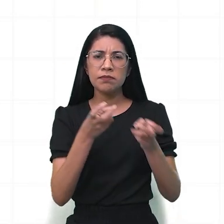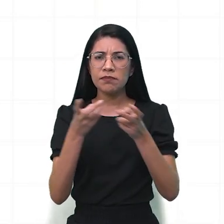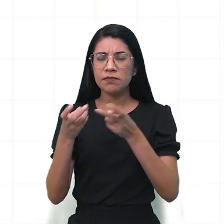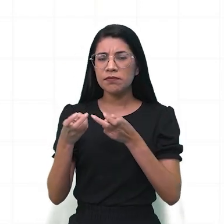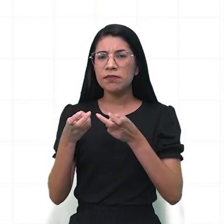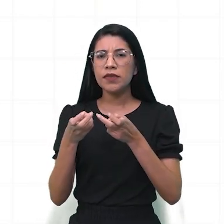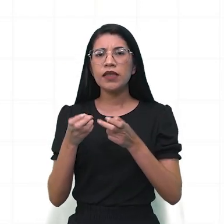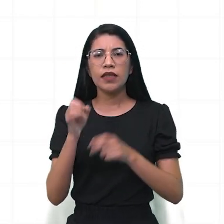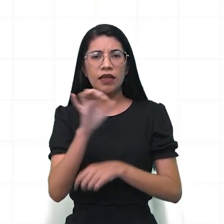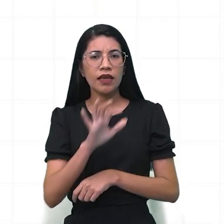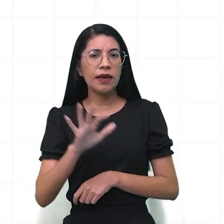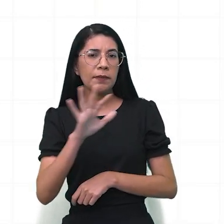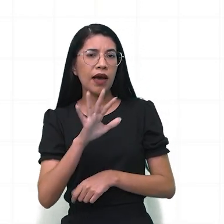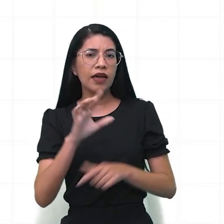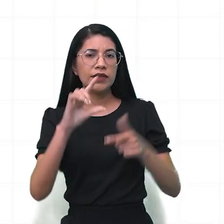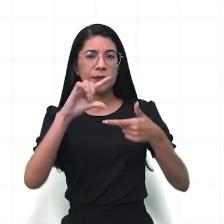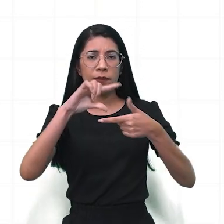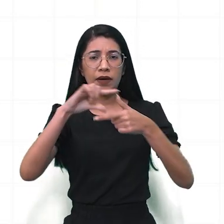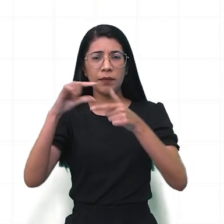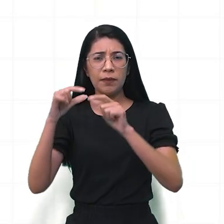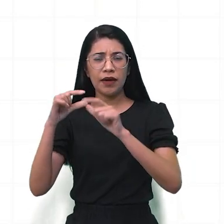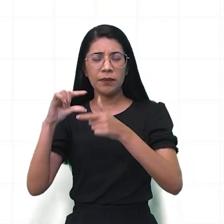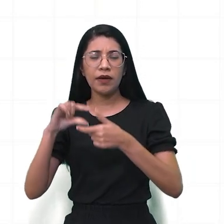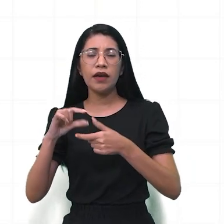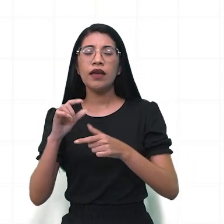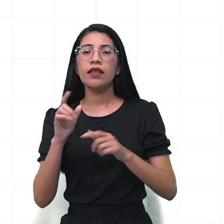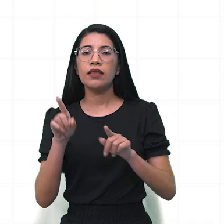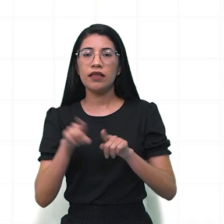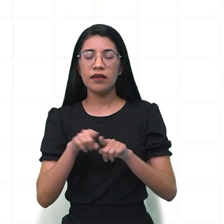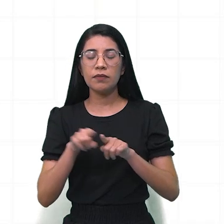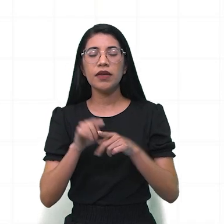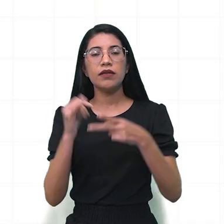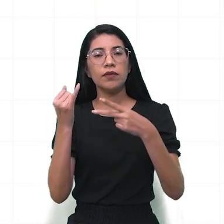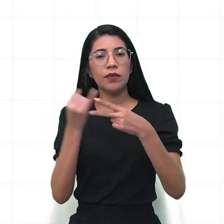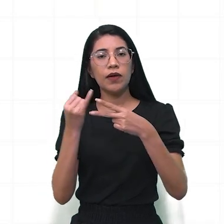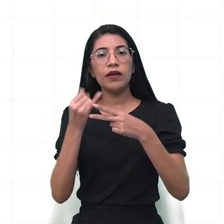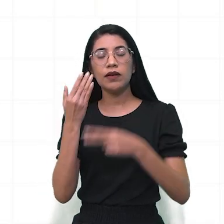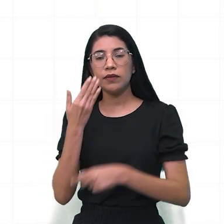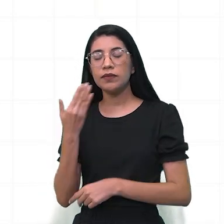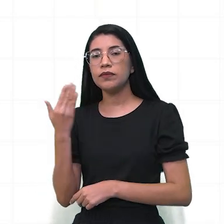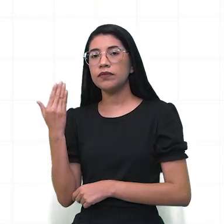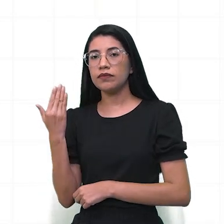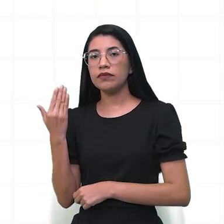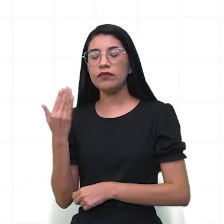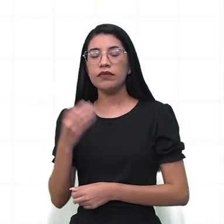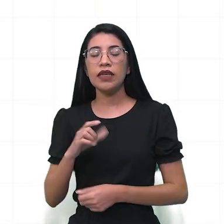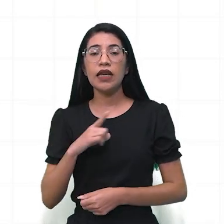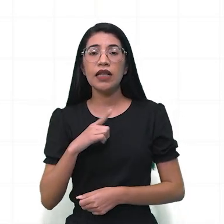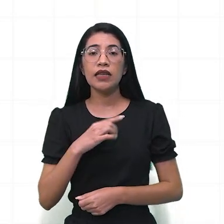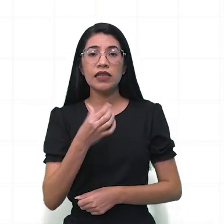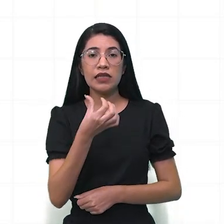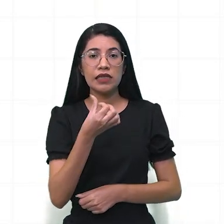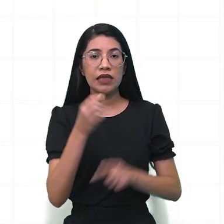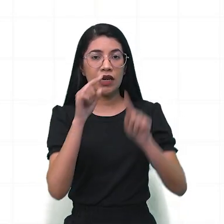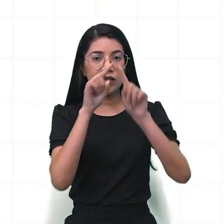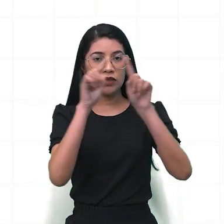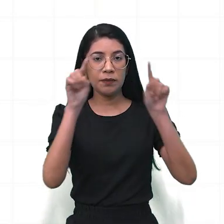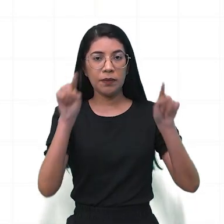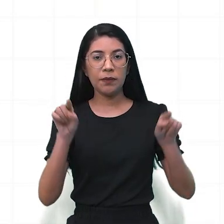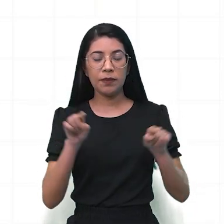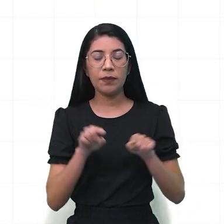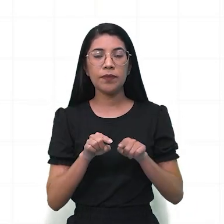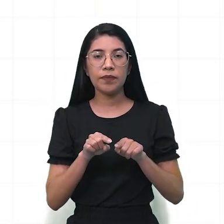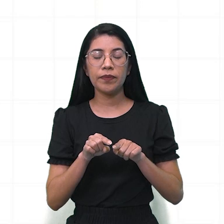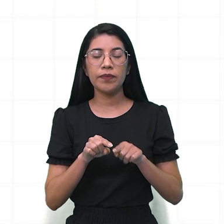uma dessas células aqui é um polígono, veja. É um polígono de 6 lados,